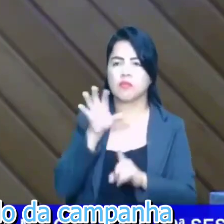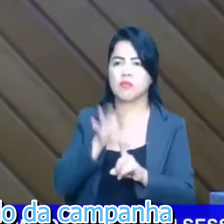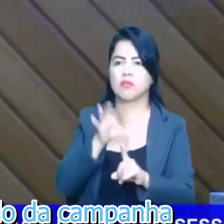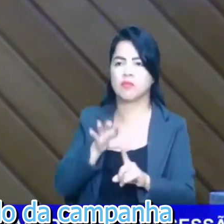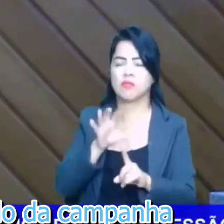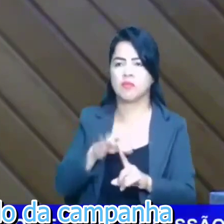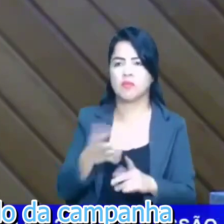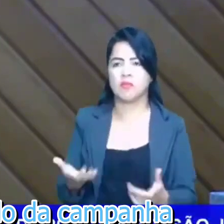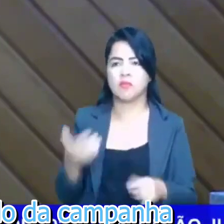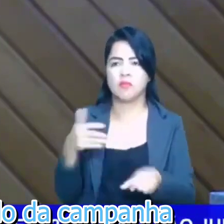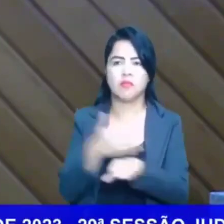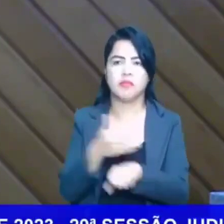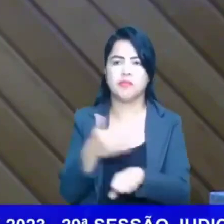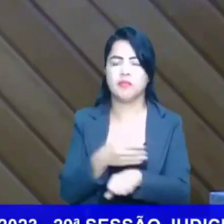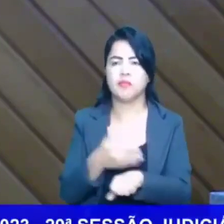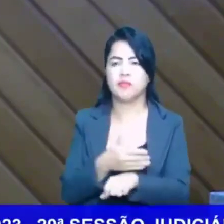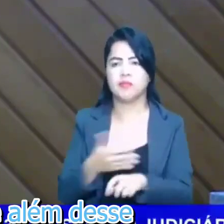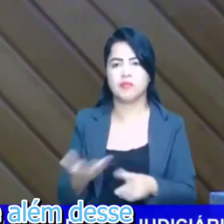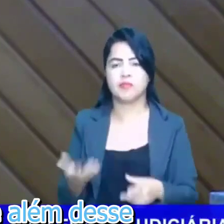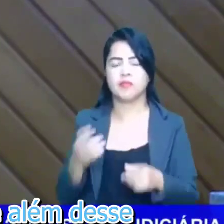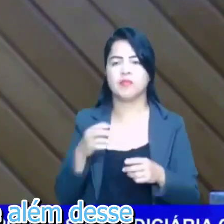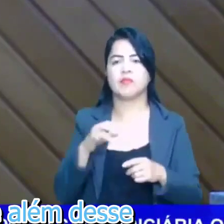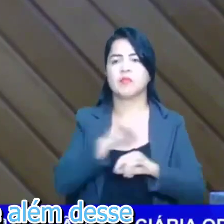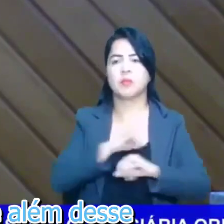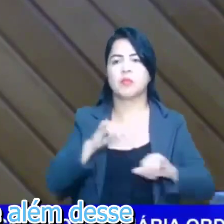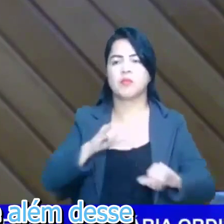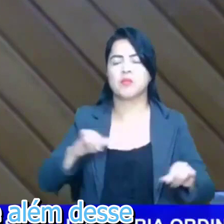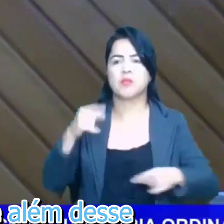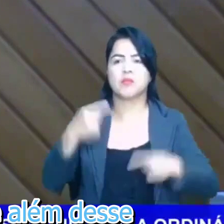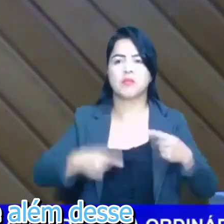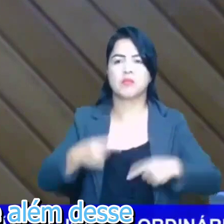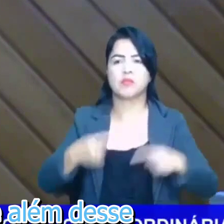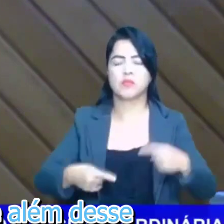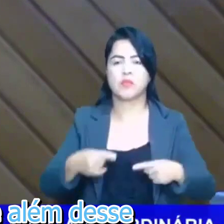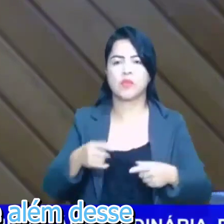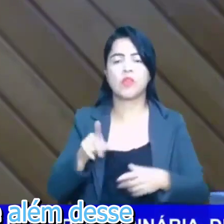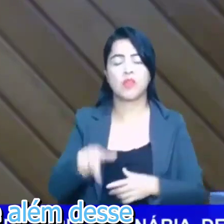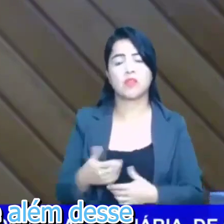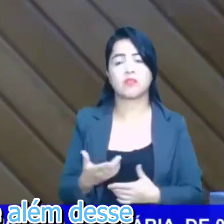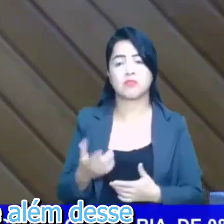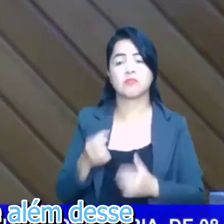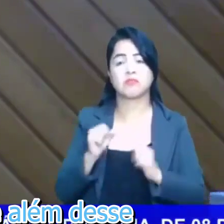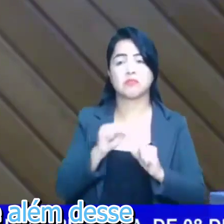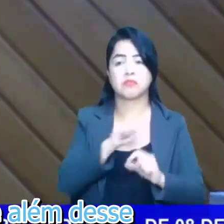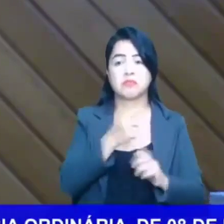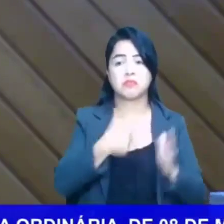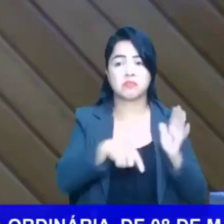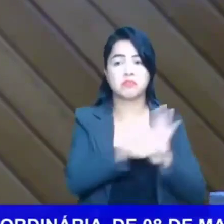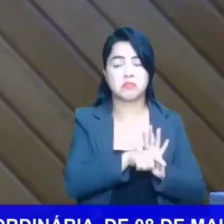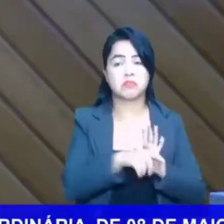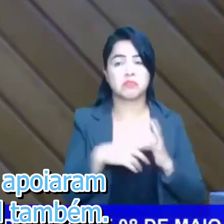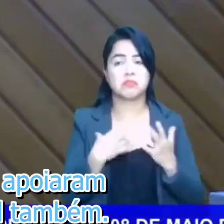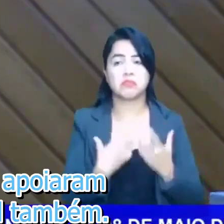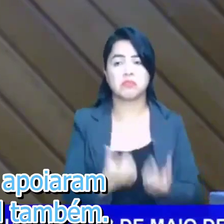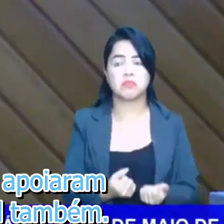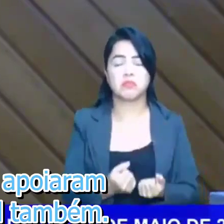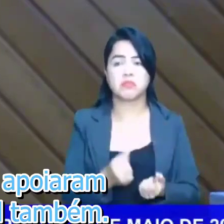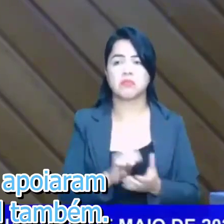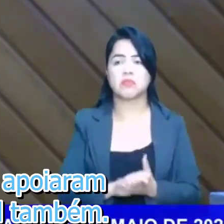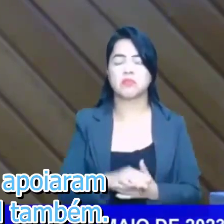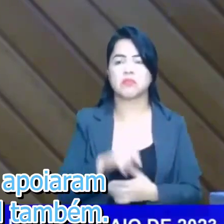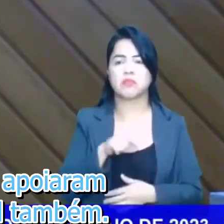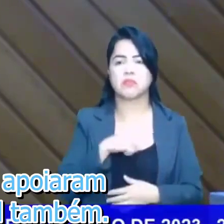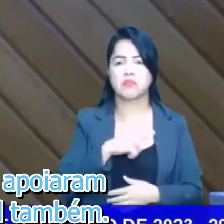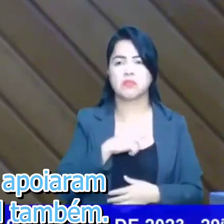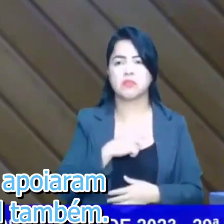influenciadores digitais participando da campanha. Isso, a legislação é tranquila com relação a isso. Tanto que, além desse, que